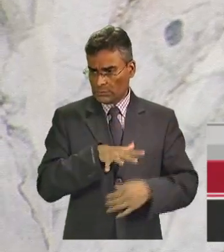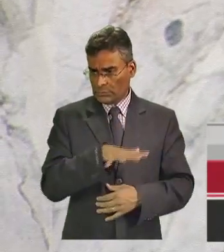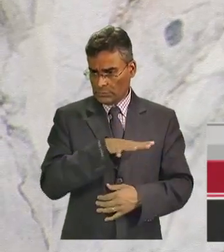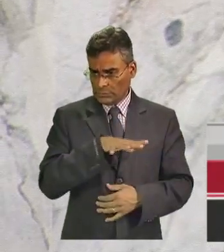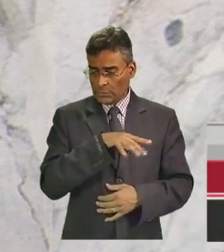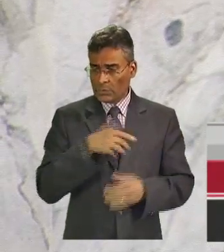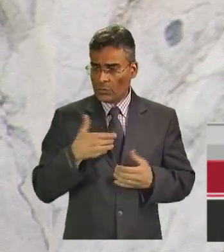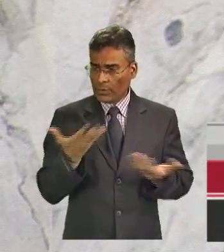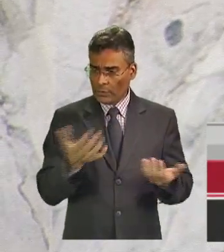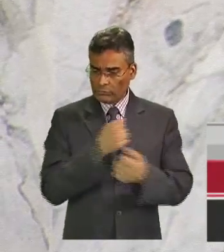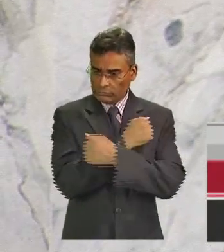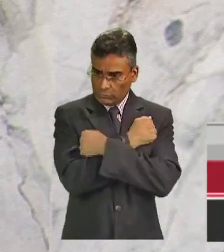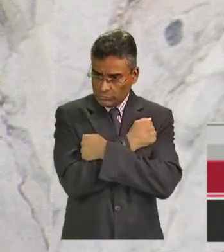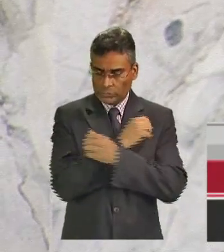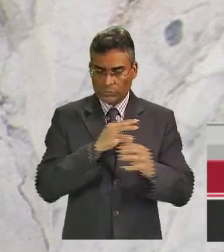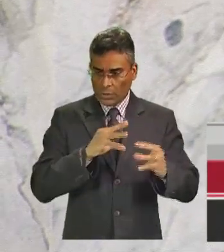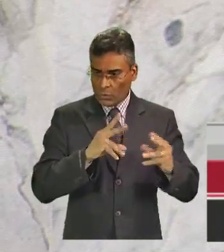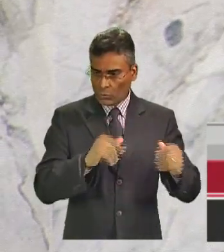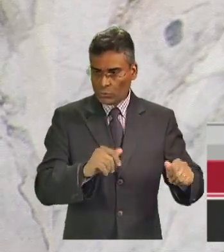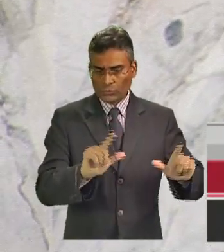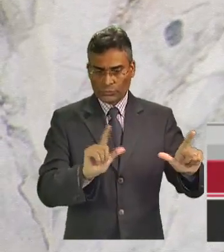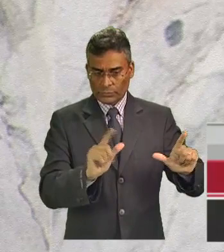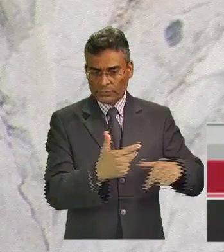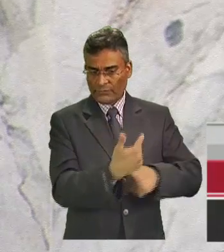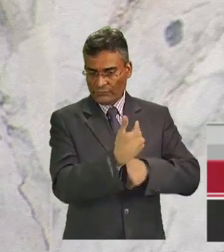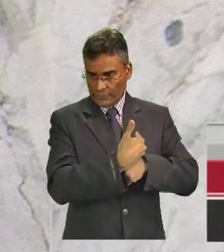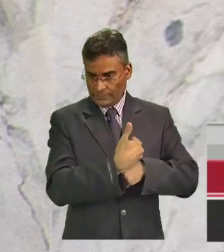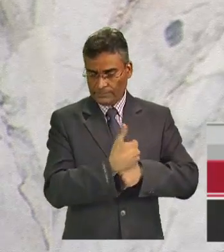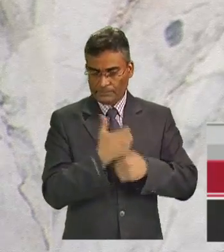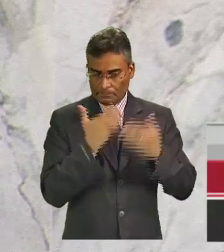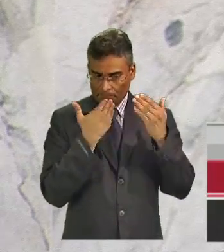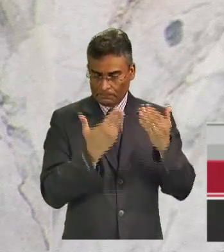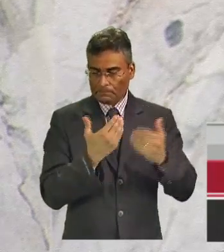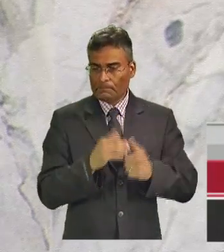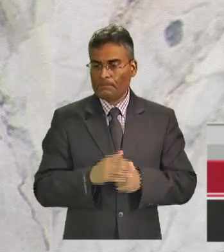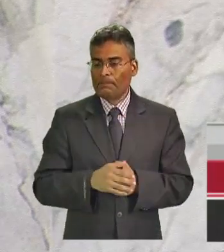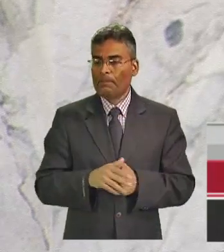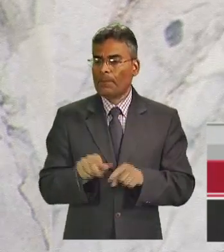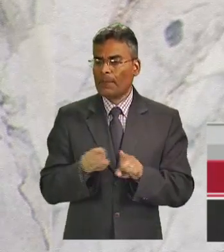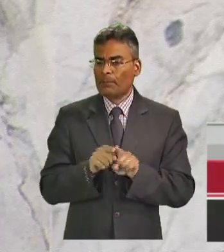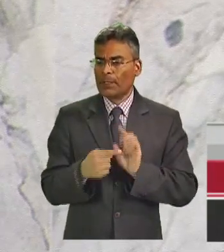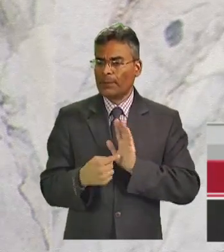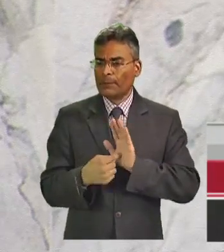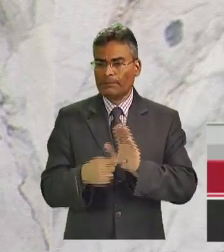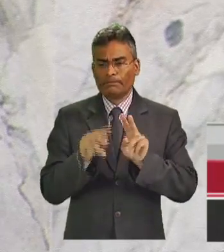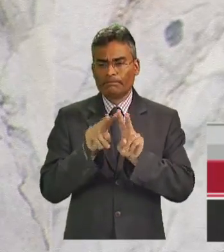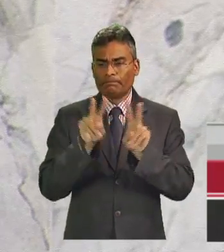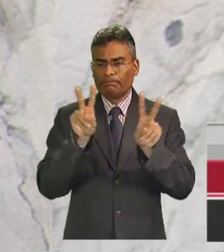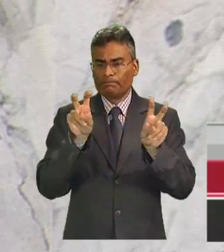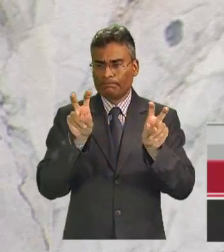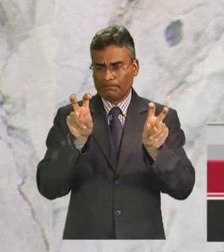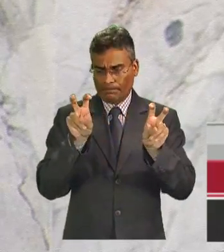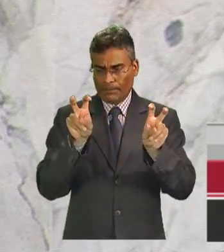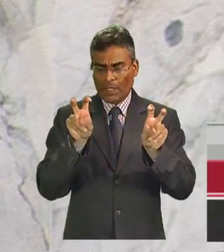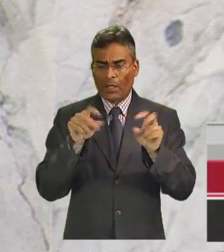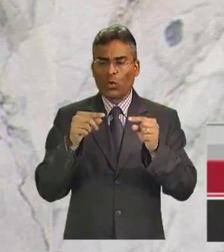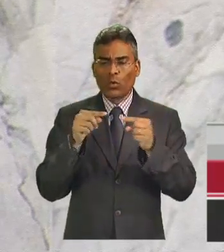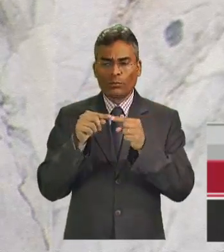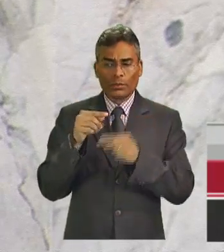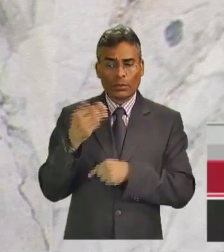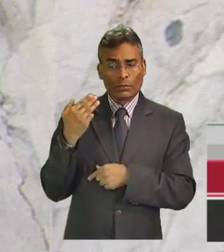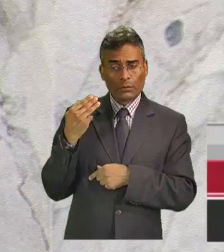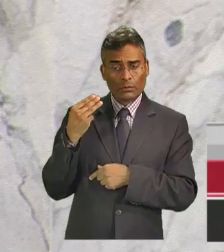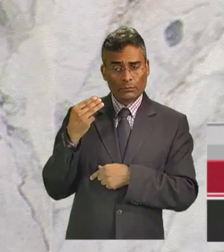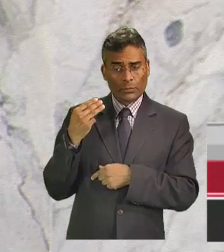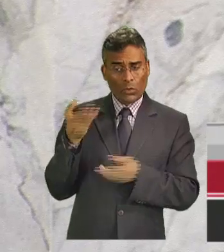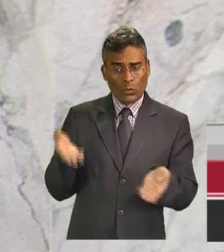esses cidadãos que nos acompanham diariamente. Senhor presidente, como nós estamos só com sessões aqui de terça-feira, nós